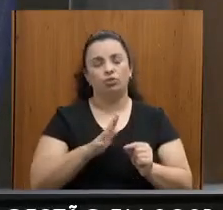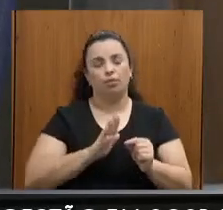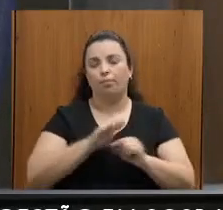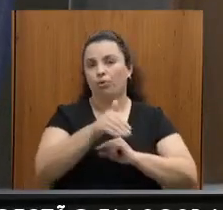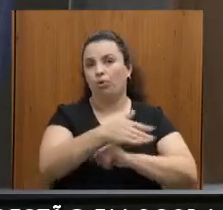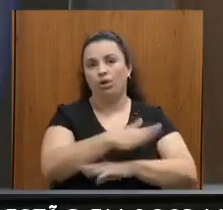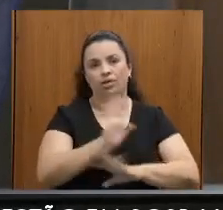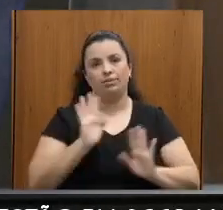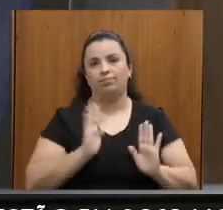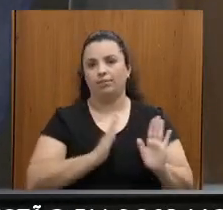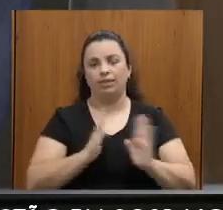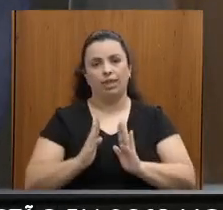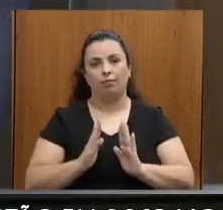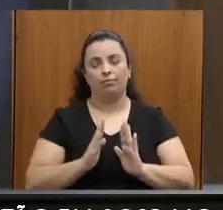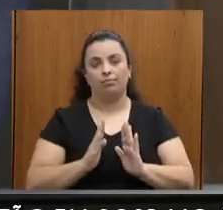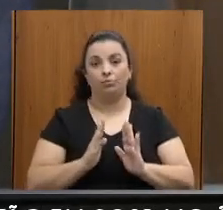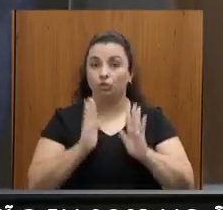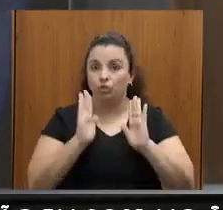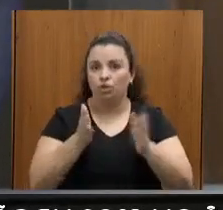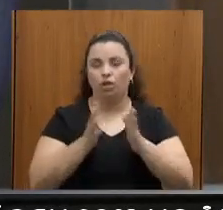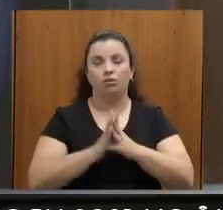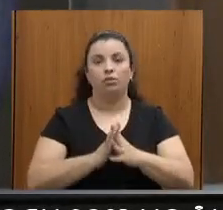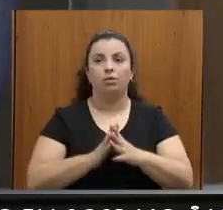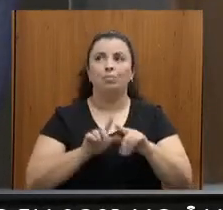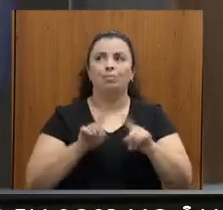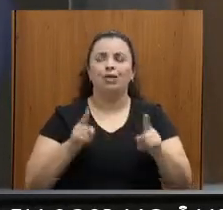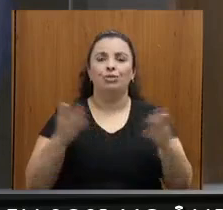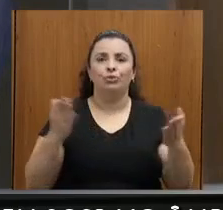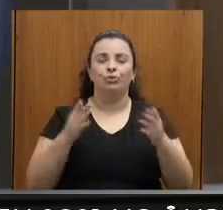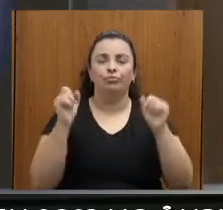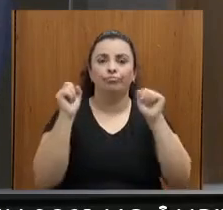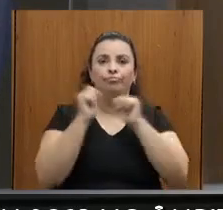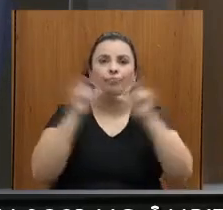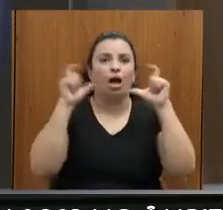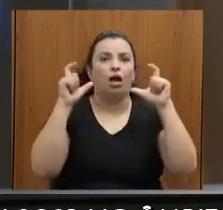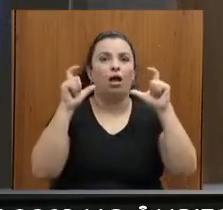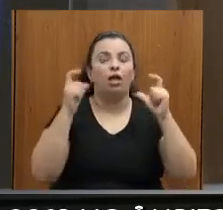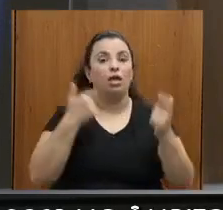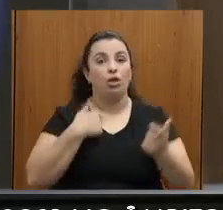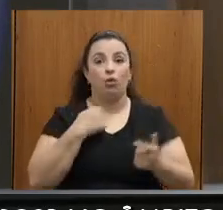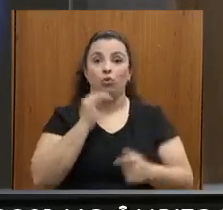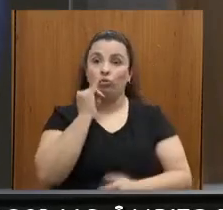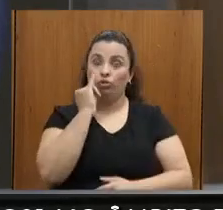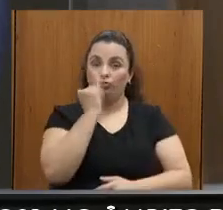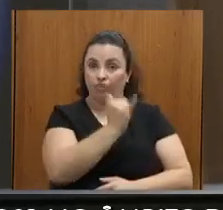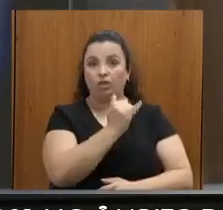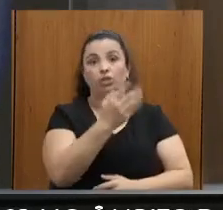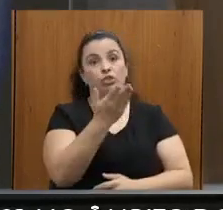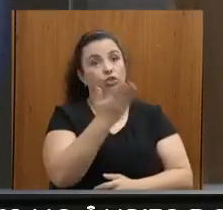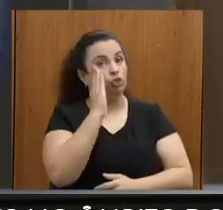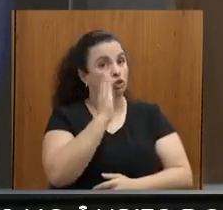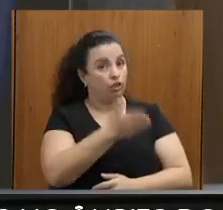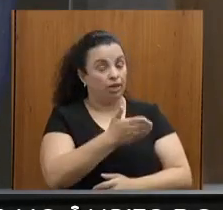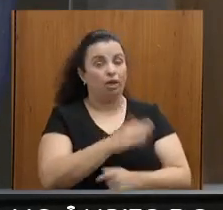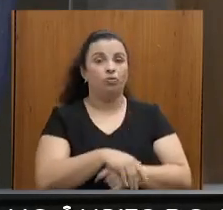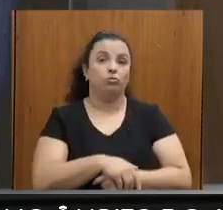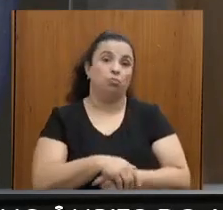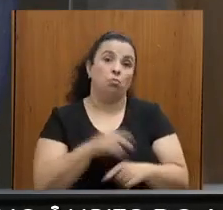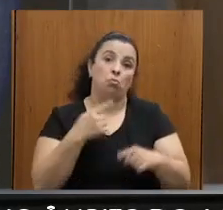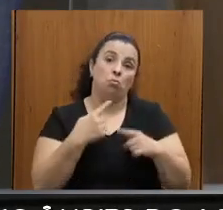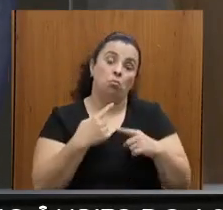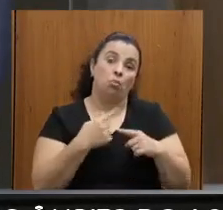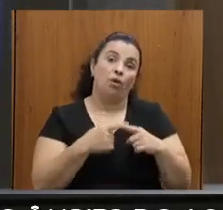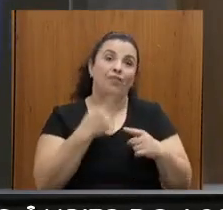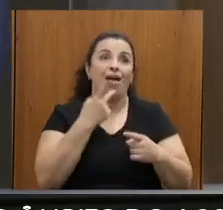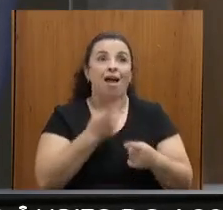agora, o que nos chama atenção, e aí eu estou falando com vocês dois, porque não adianta falar que tem o